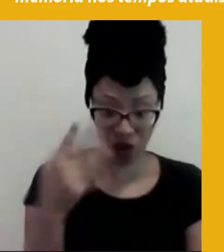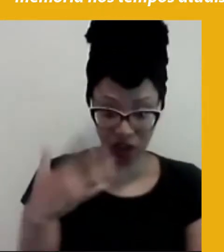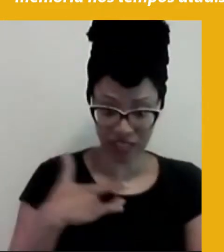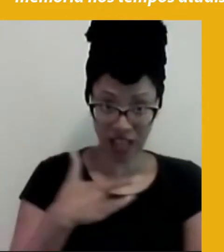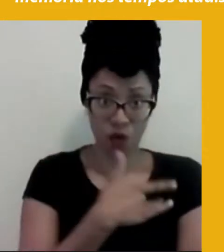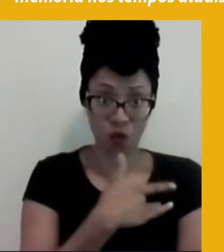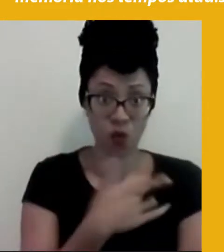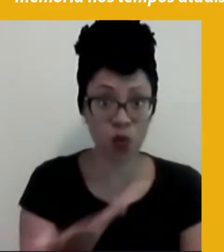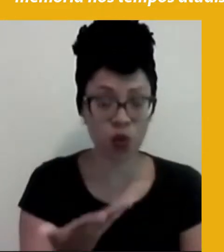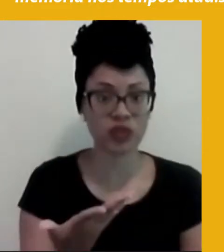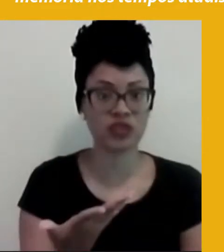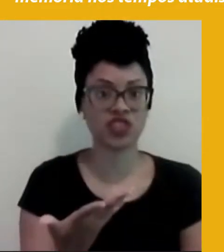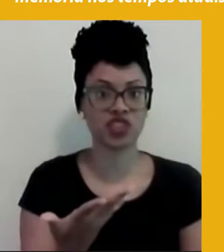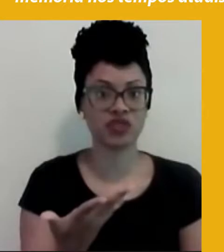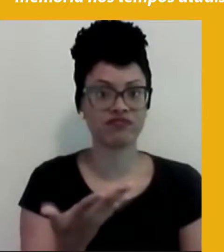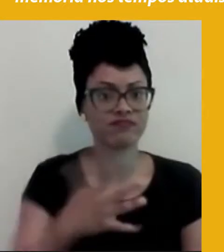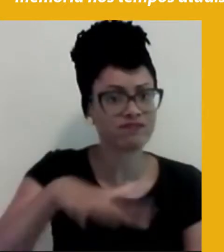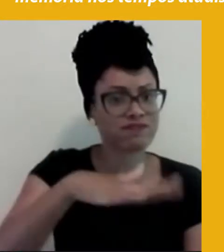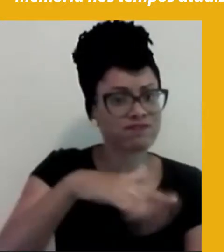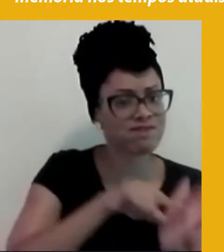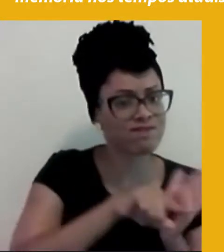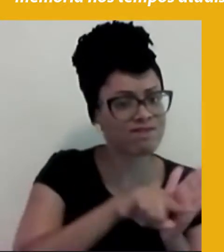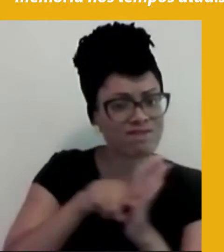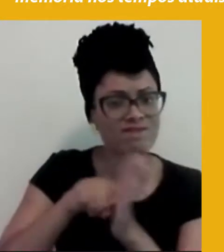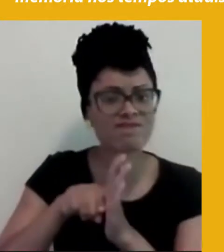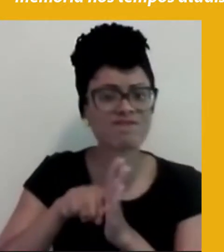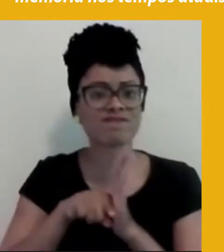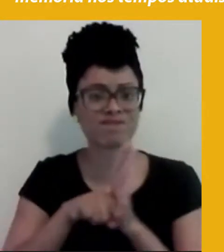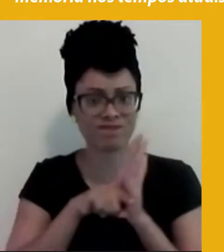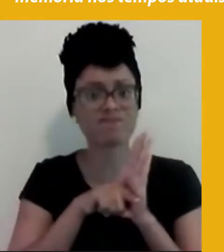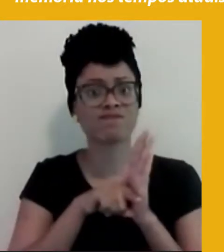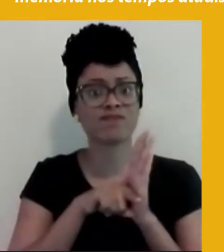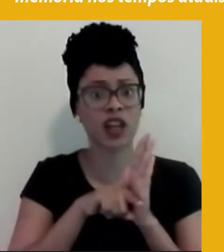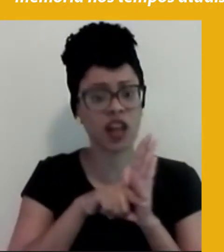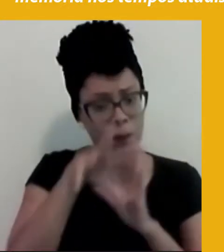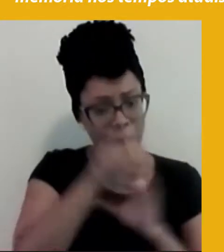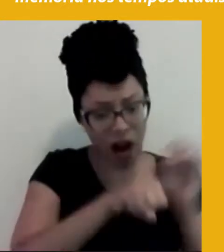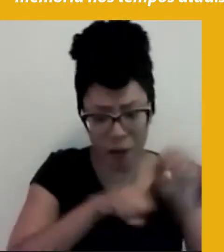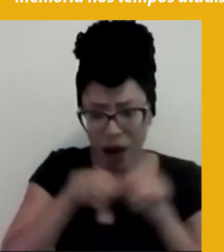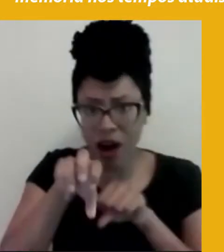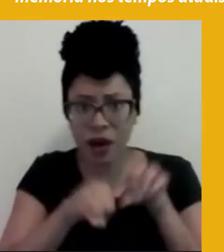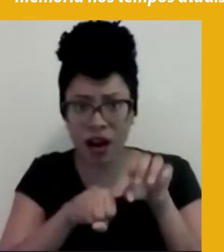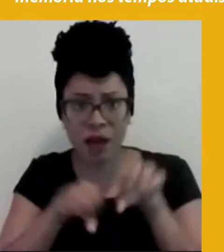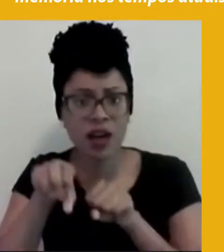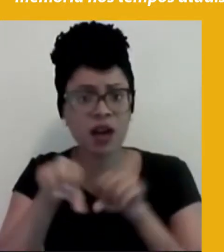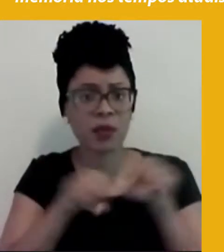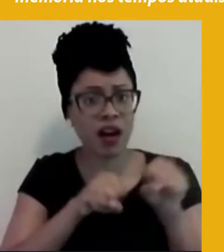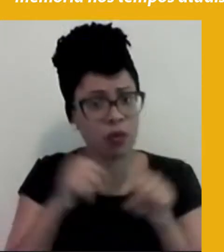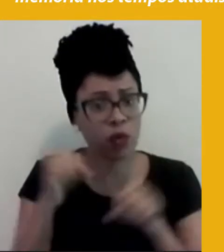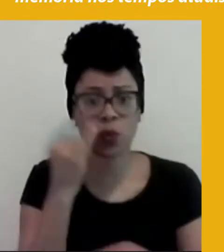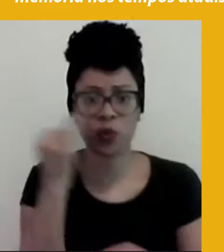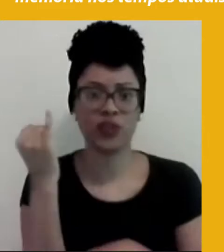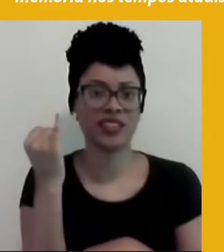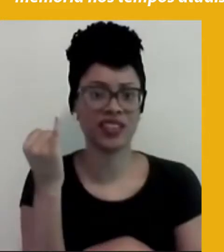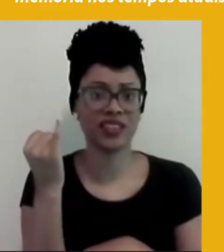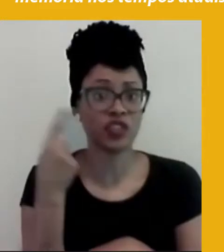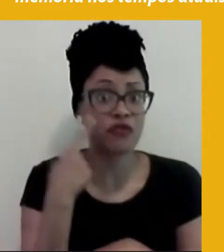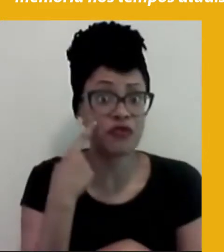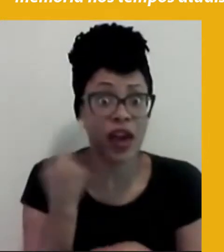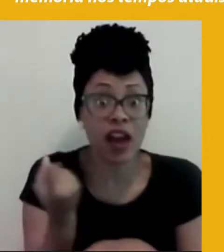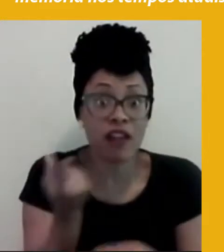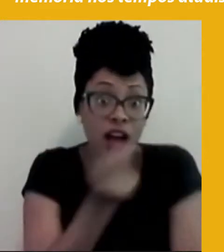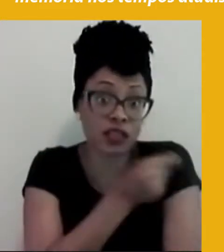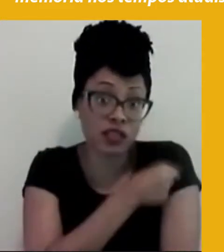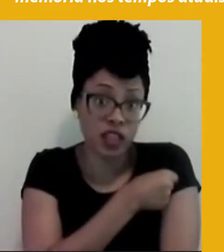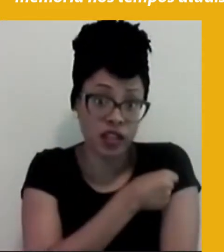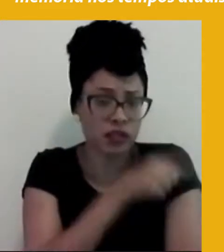foi tão visivelmente importante. Essa busca de uma vacina, a força, a velocidade. E outra coisa